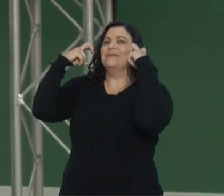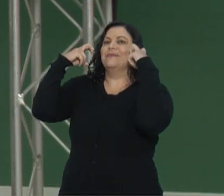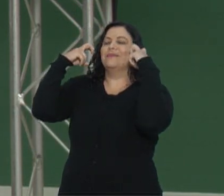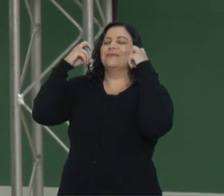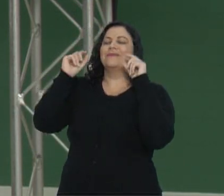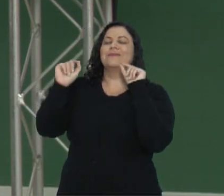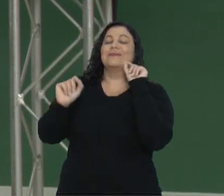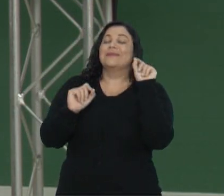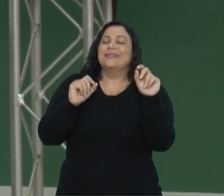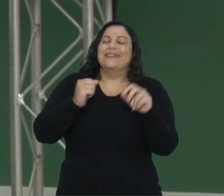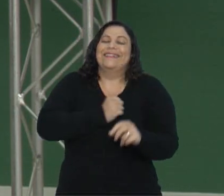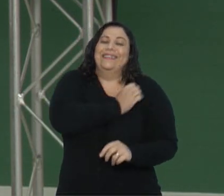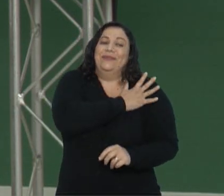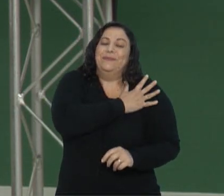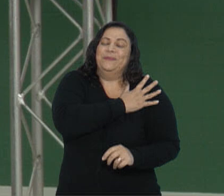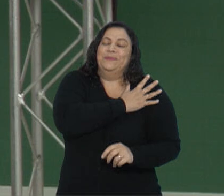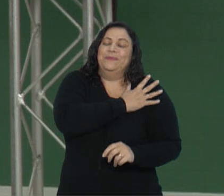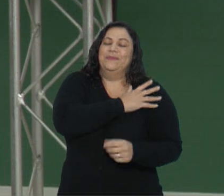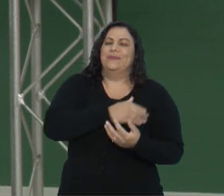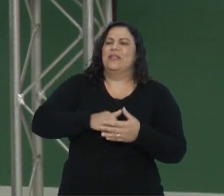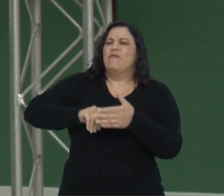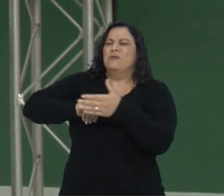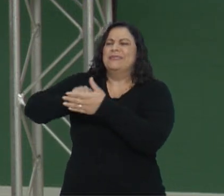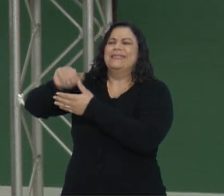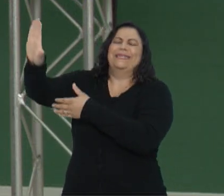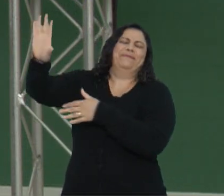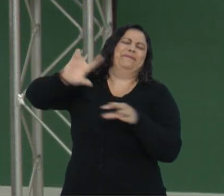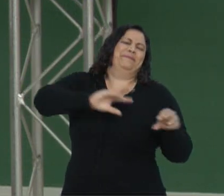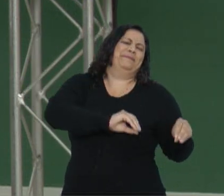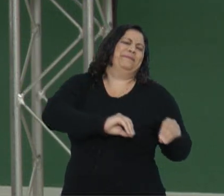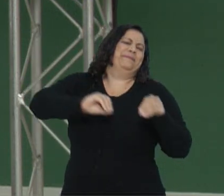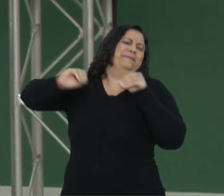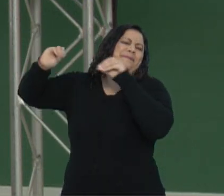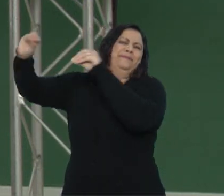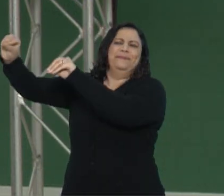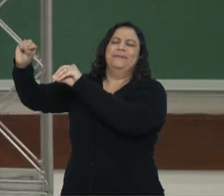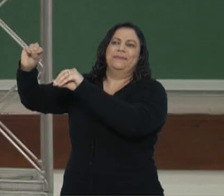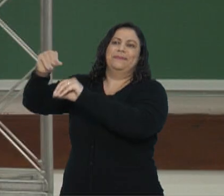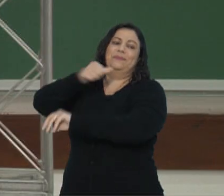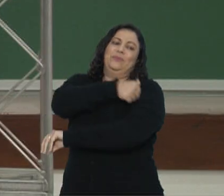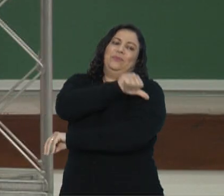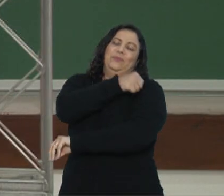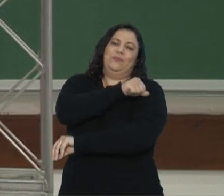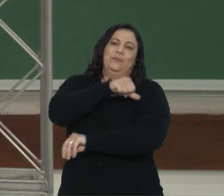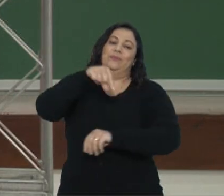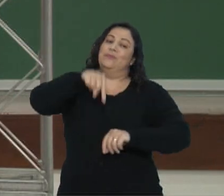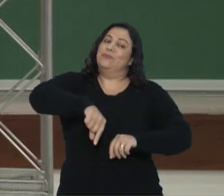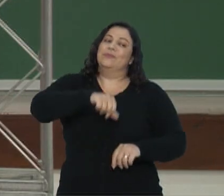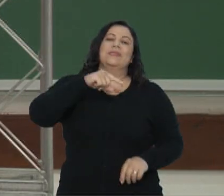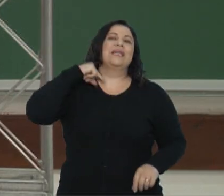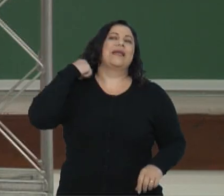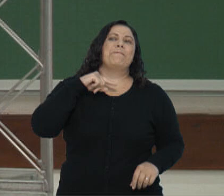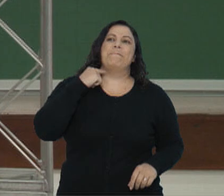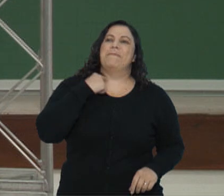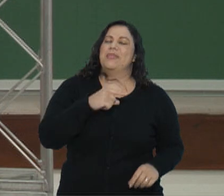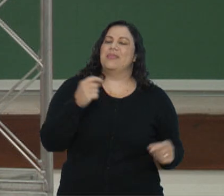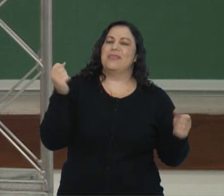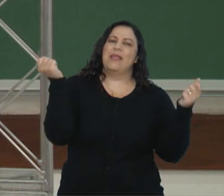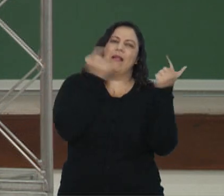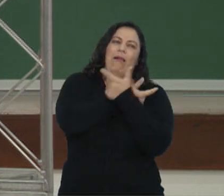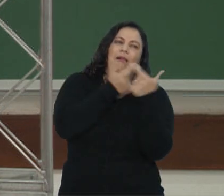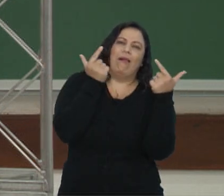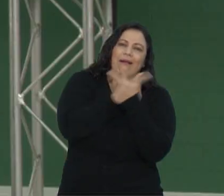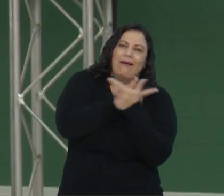mandado para o Rio de Janeiro, para tudo. Tiraram ele ali de Minas, porque ali ele não podia ficar mais, porque todo mundo debochava, né? Então é